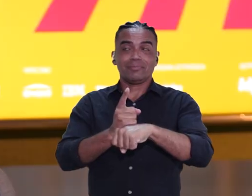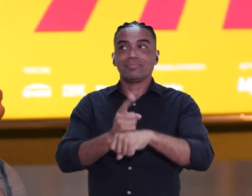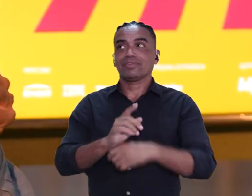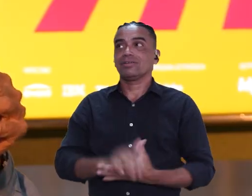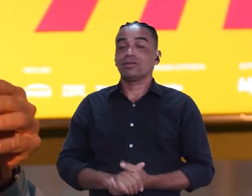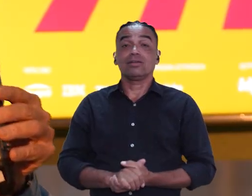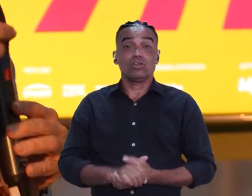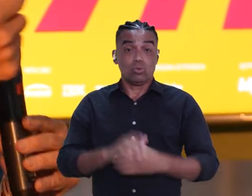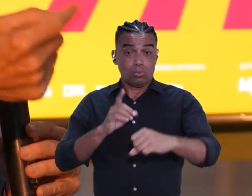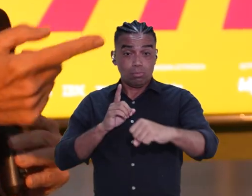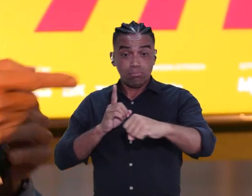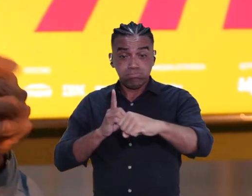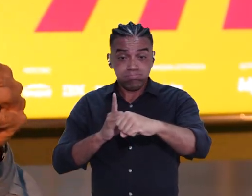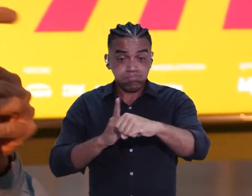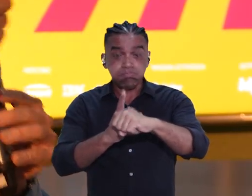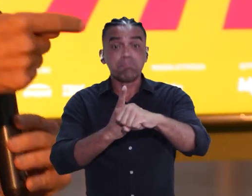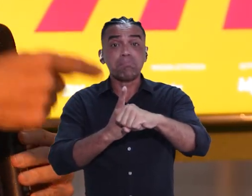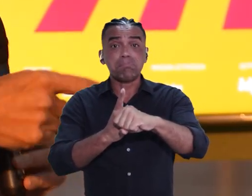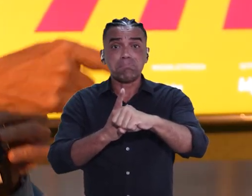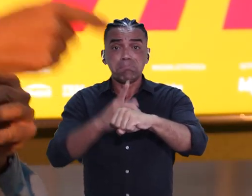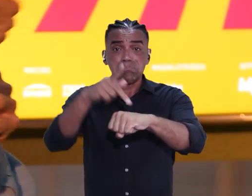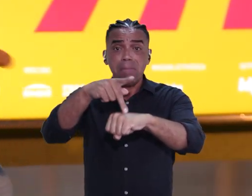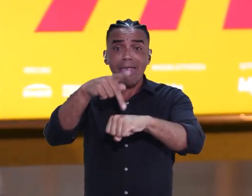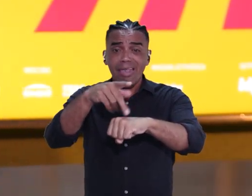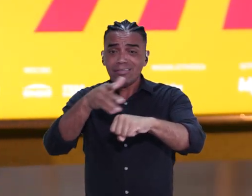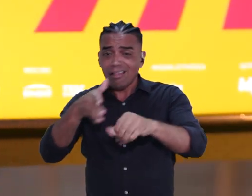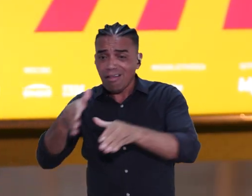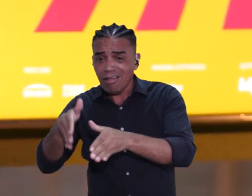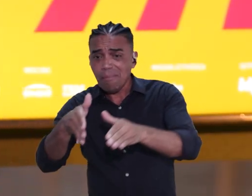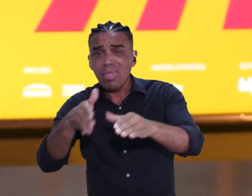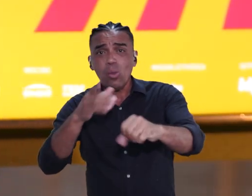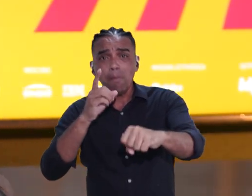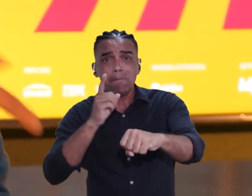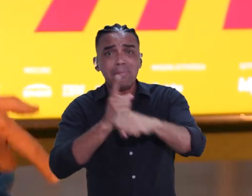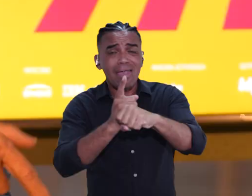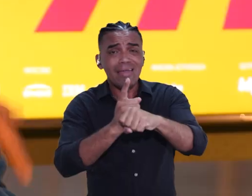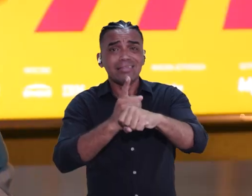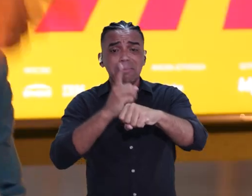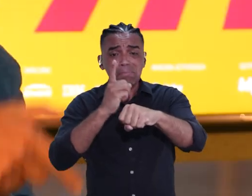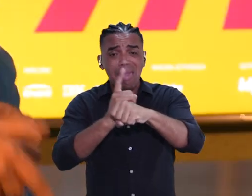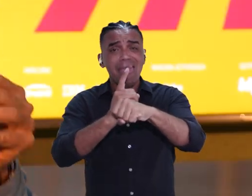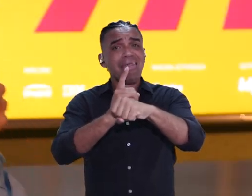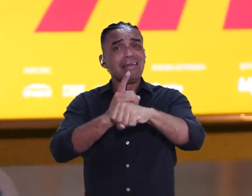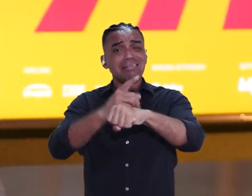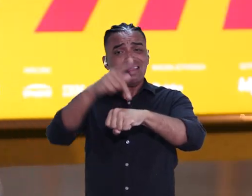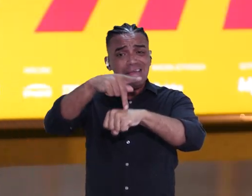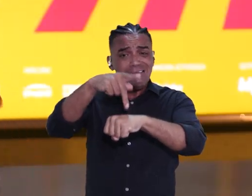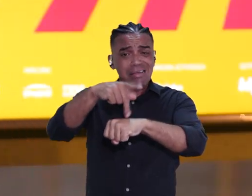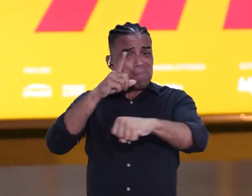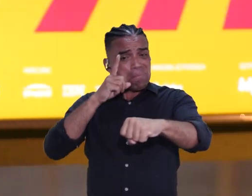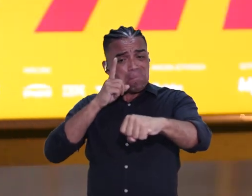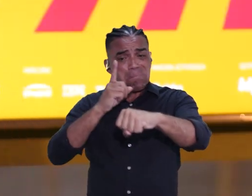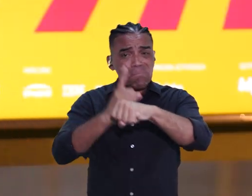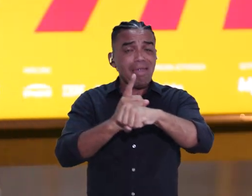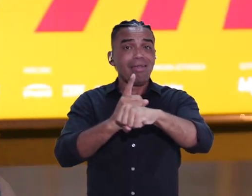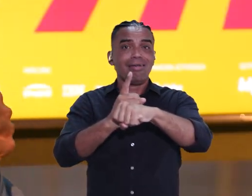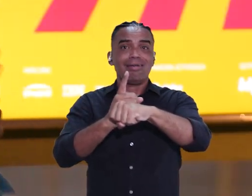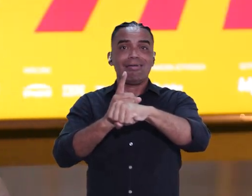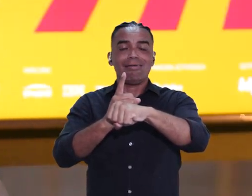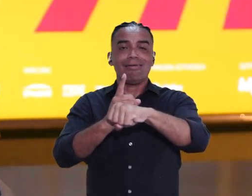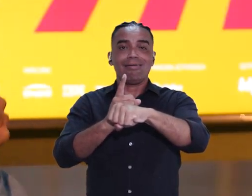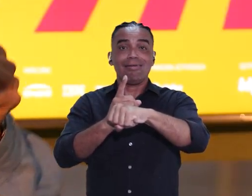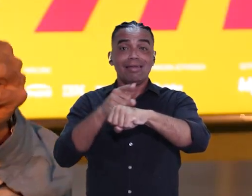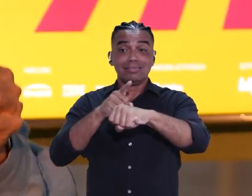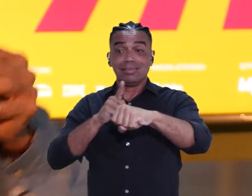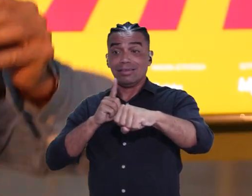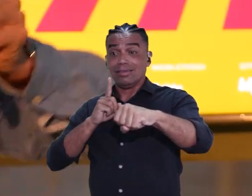no meio do caminho tinha uma pedra, tinha uma pedra no meio do caminho, tinha uma pedra no meio do caminho, tinha uma pedra.